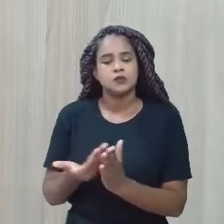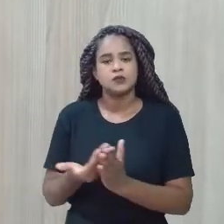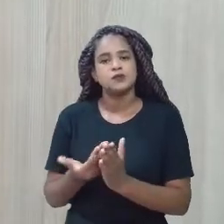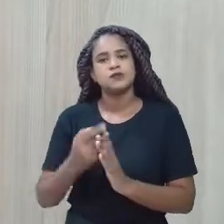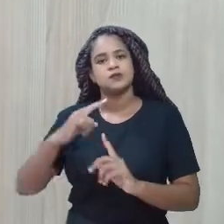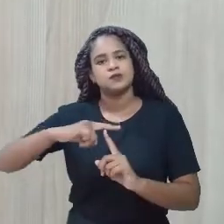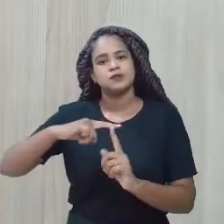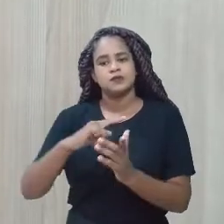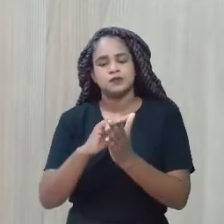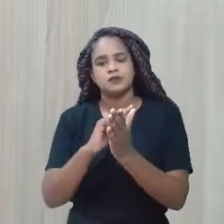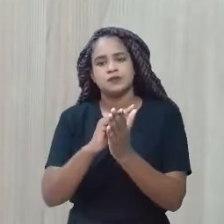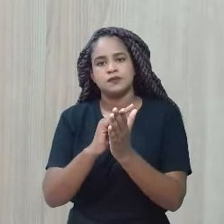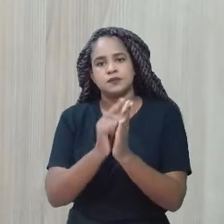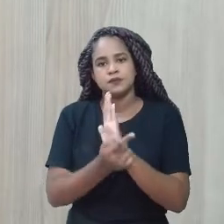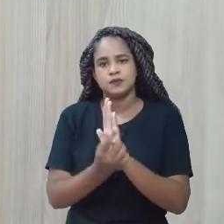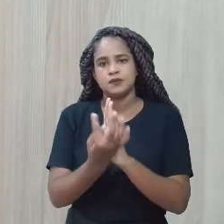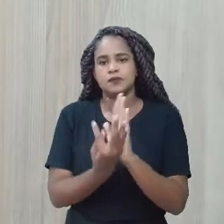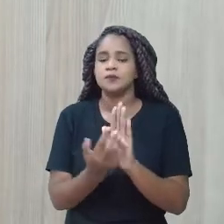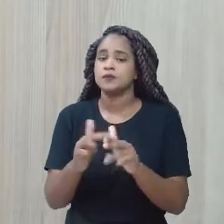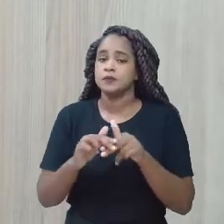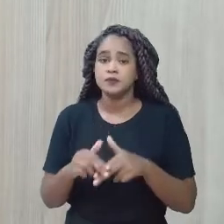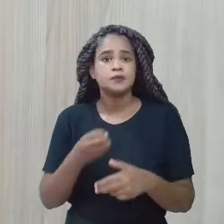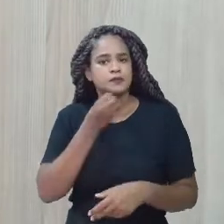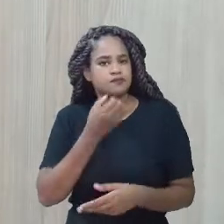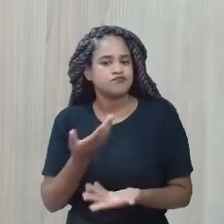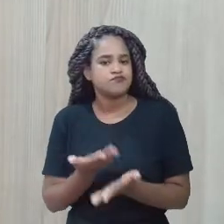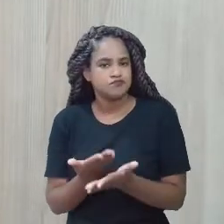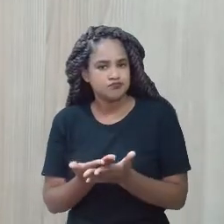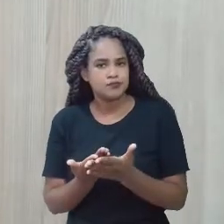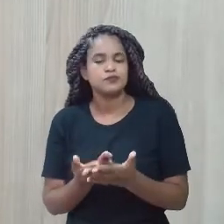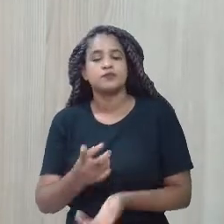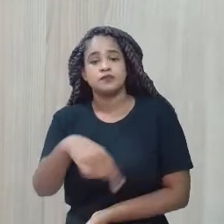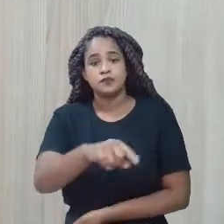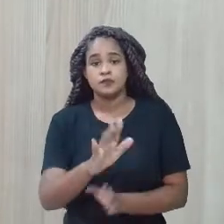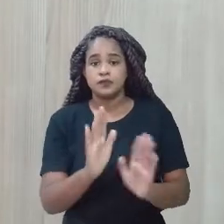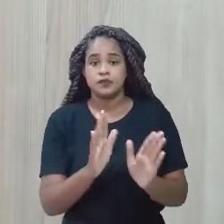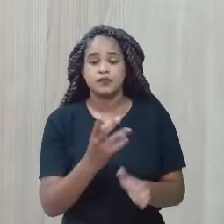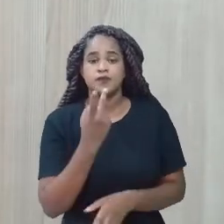estuda. Por isso que é bom, né, também estudar. O que você falou, né,